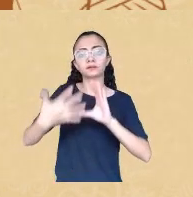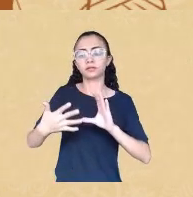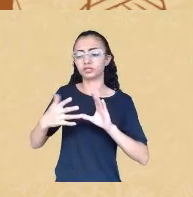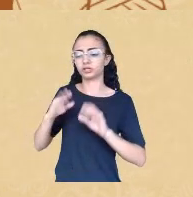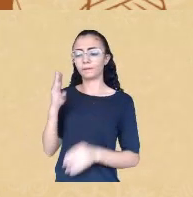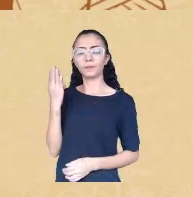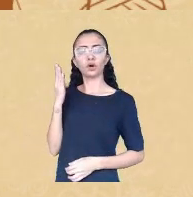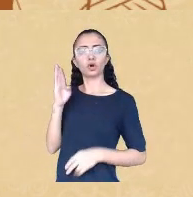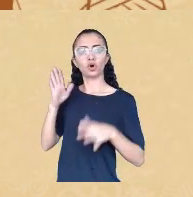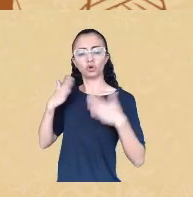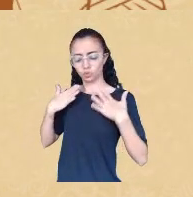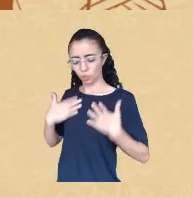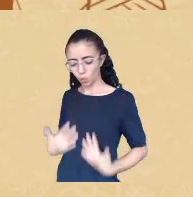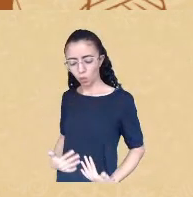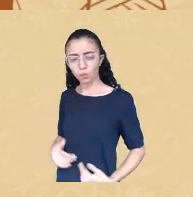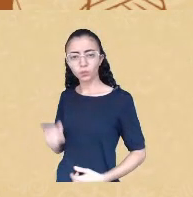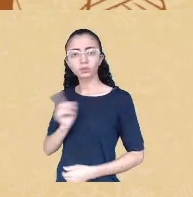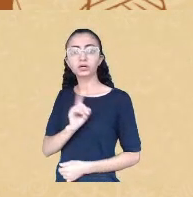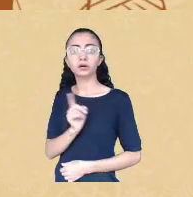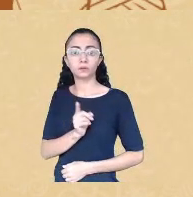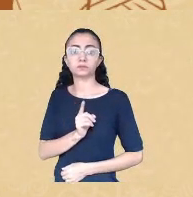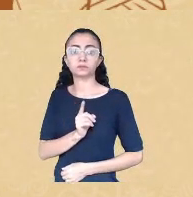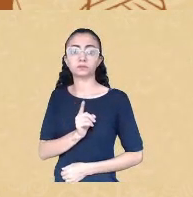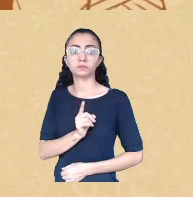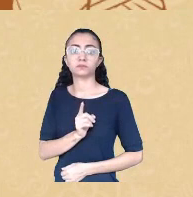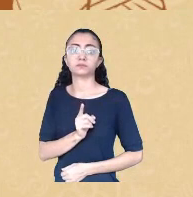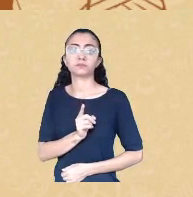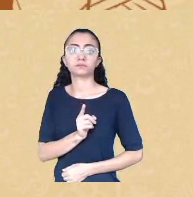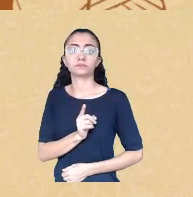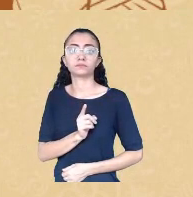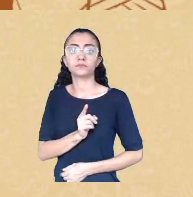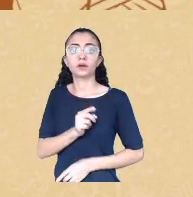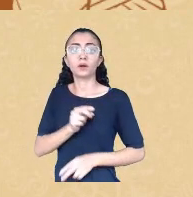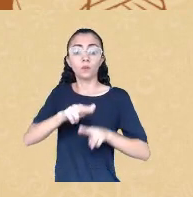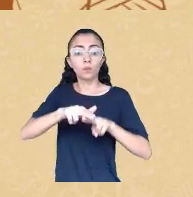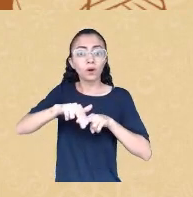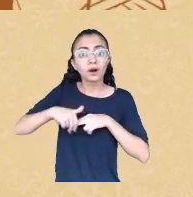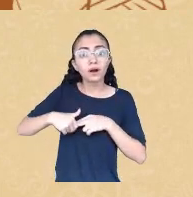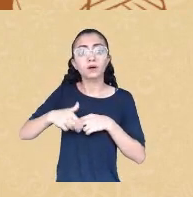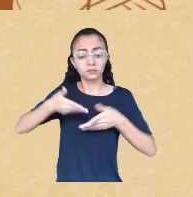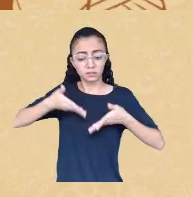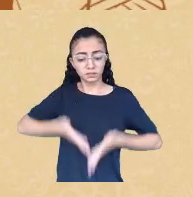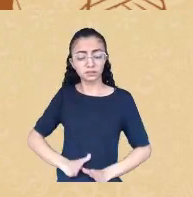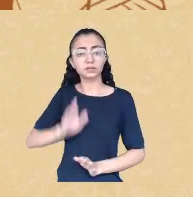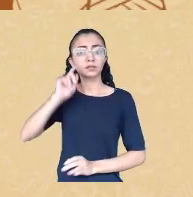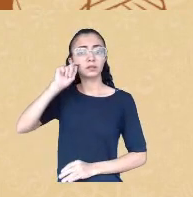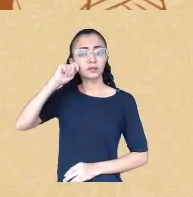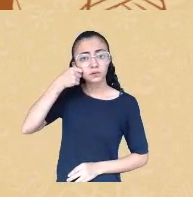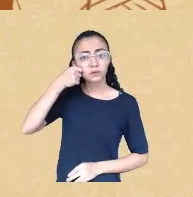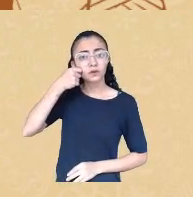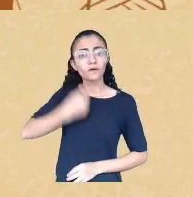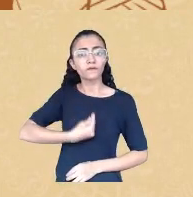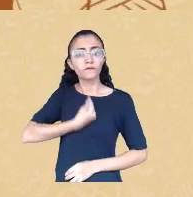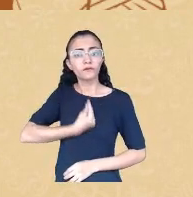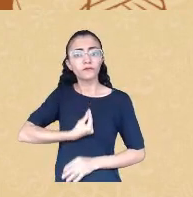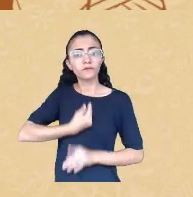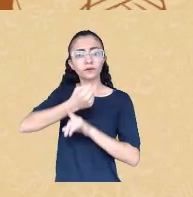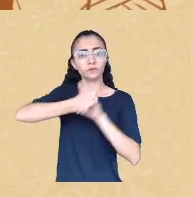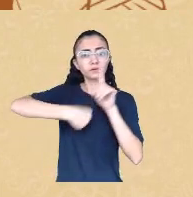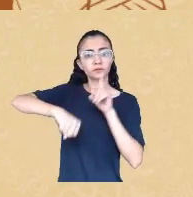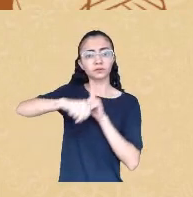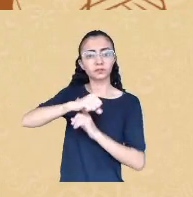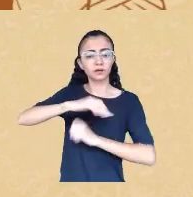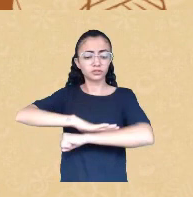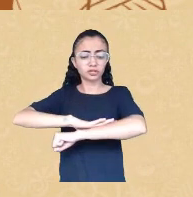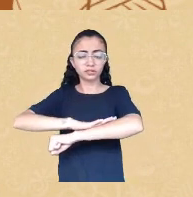próprias da sua negritude, mas por serem negras e viverem numa sociedade racista, em que, pela discriminação